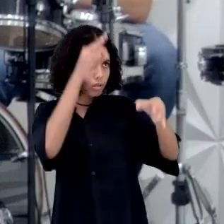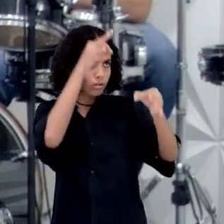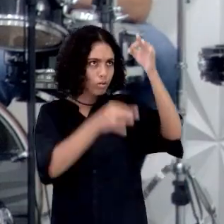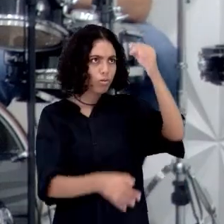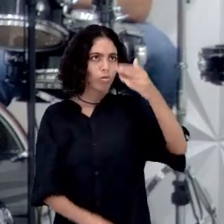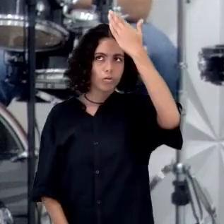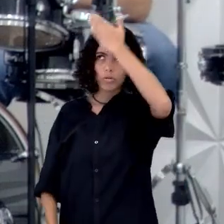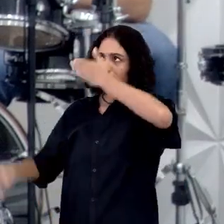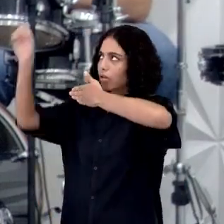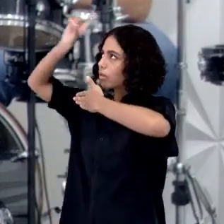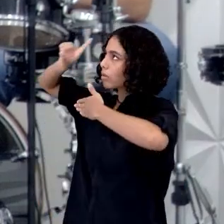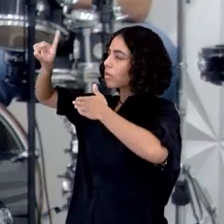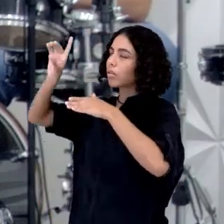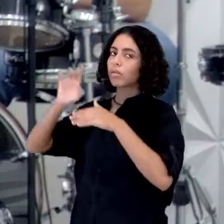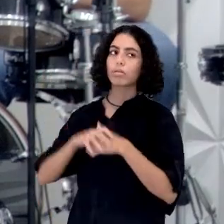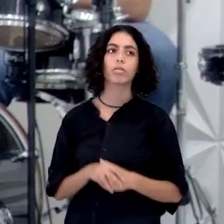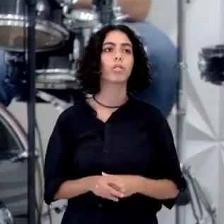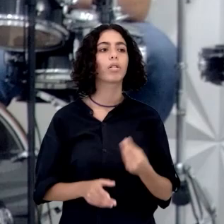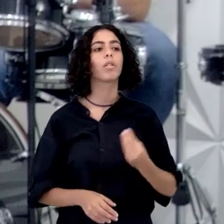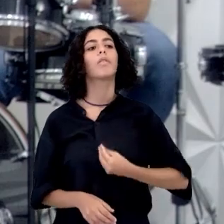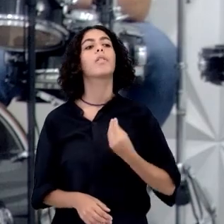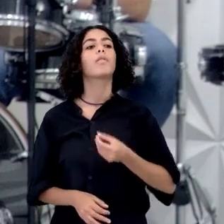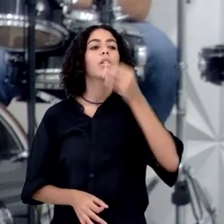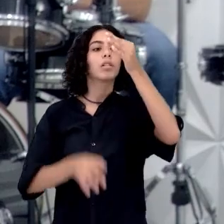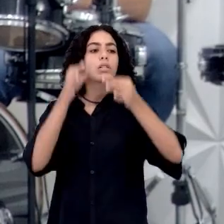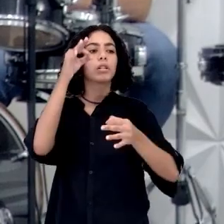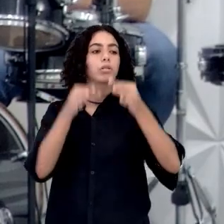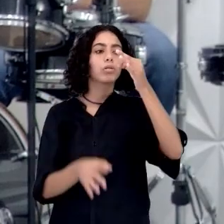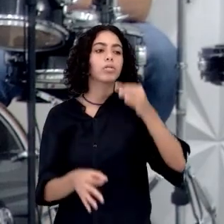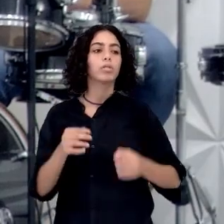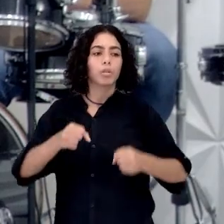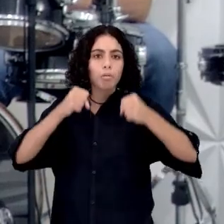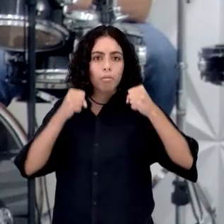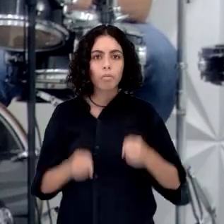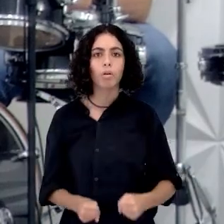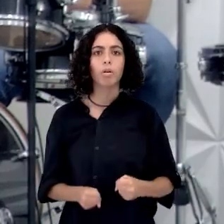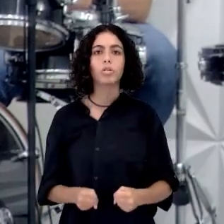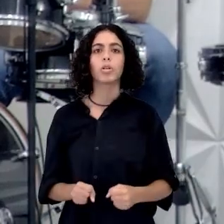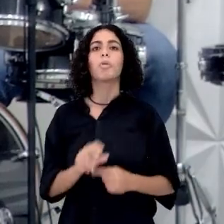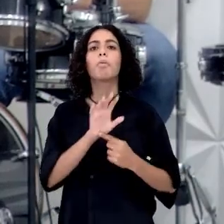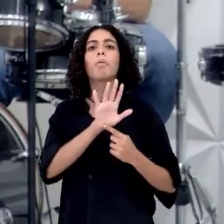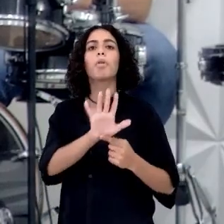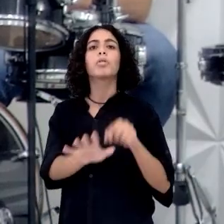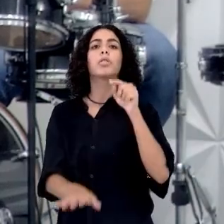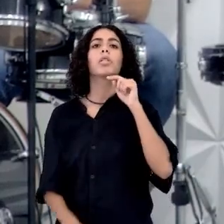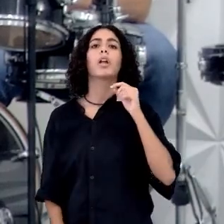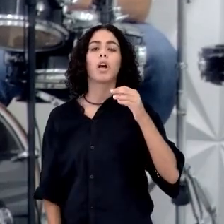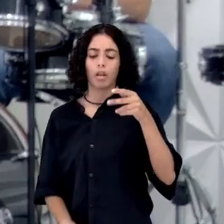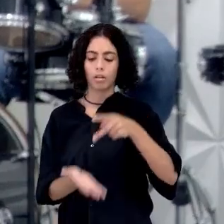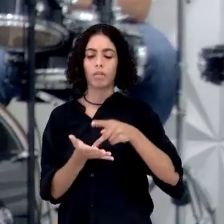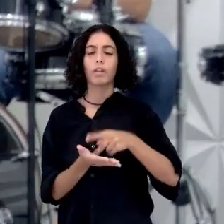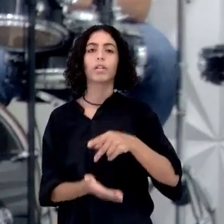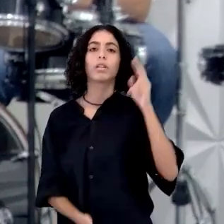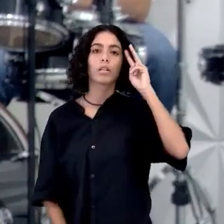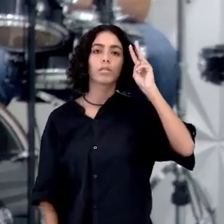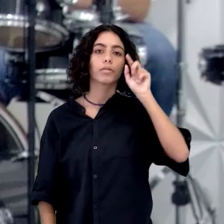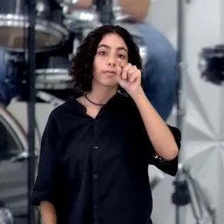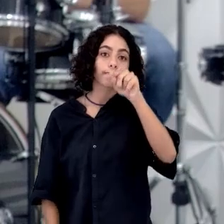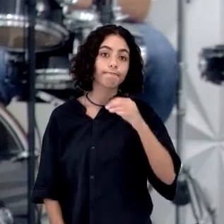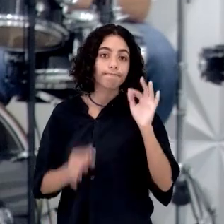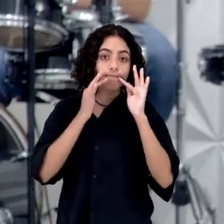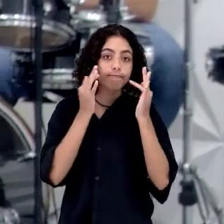Viver essa justiça pode definir a história da sua família. Eu sei que todos nós aqui